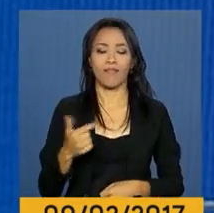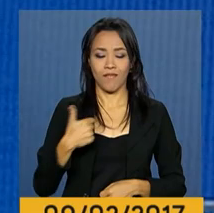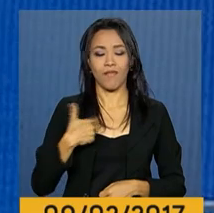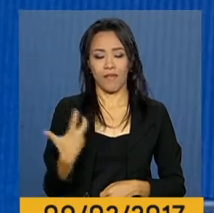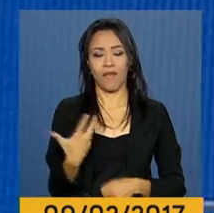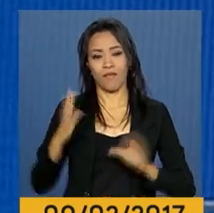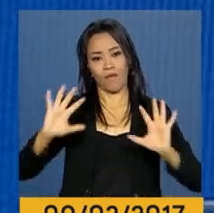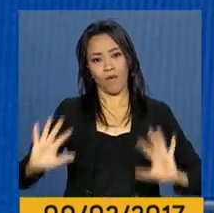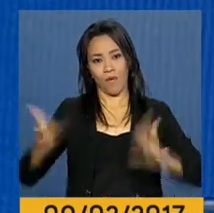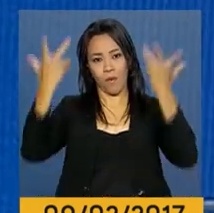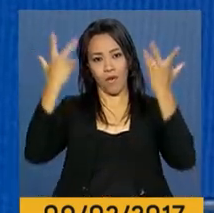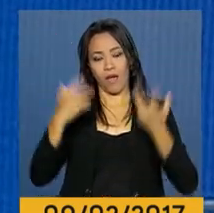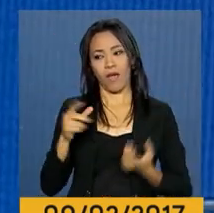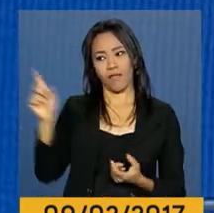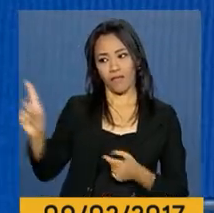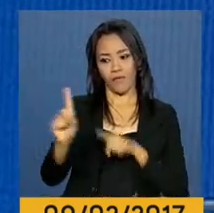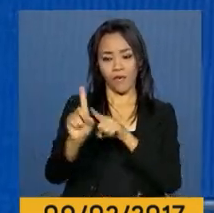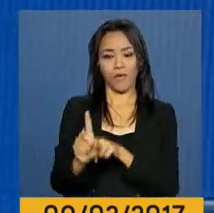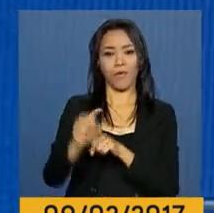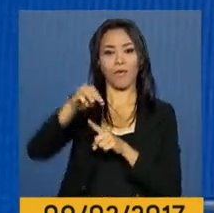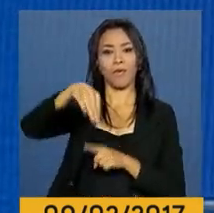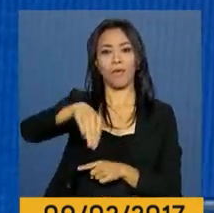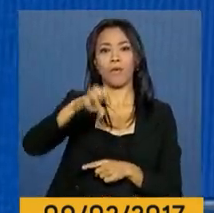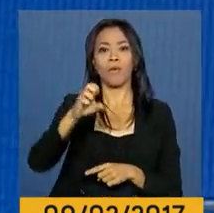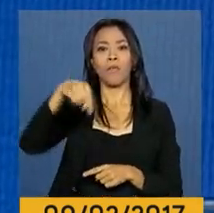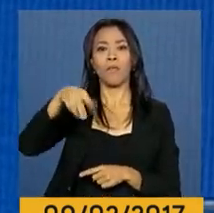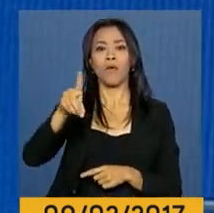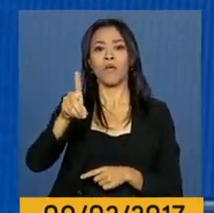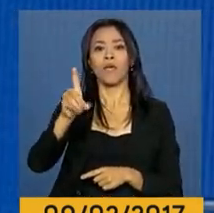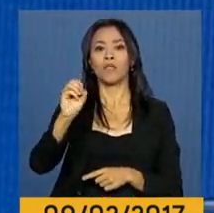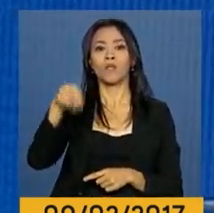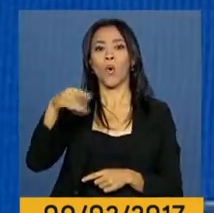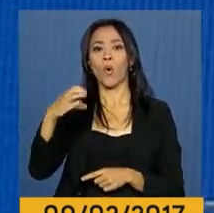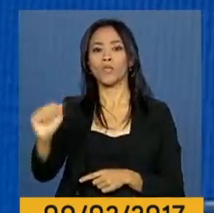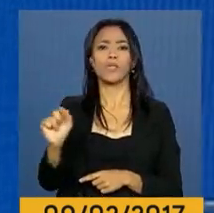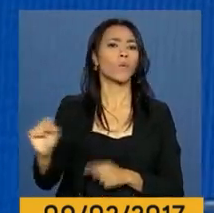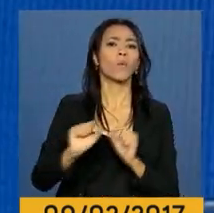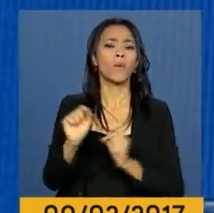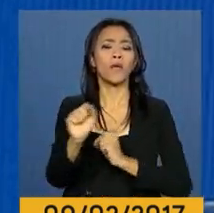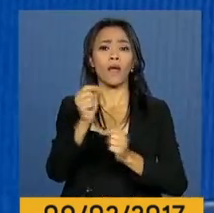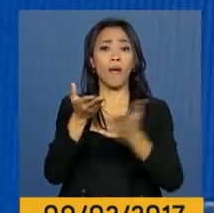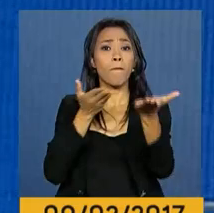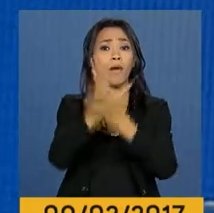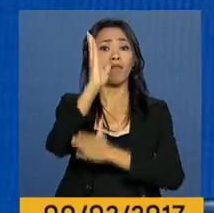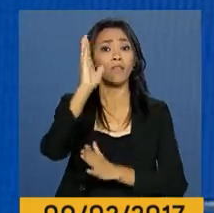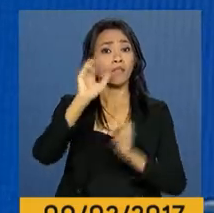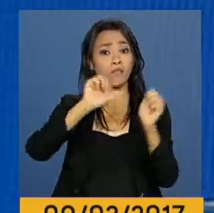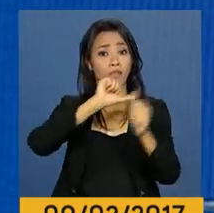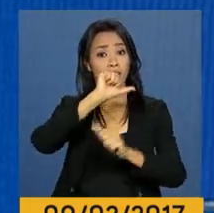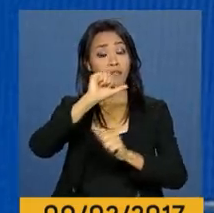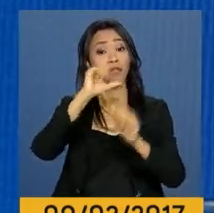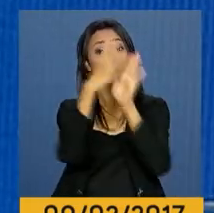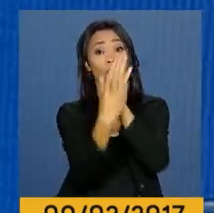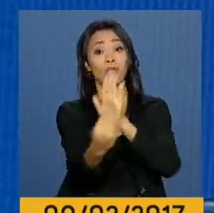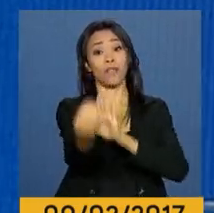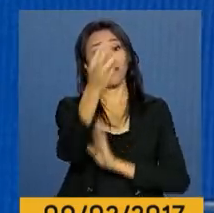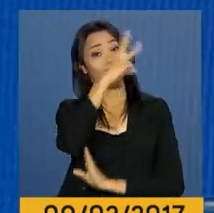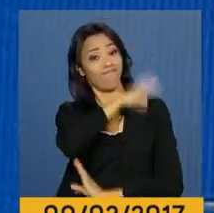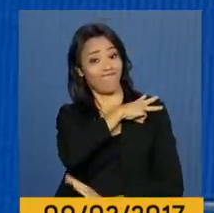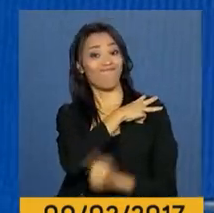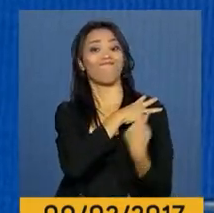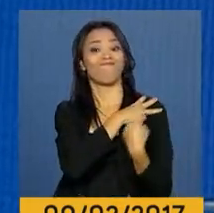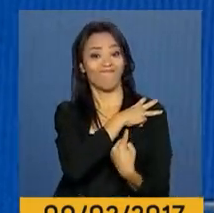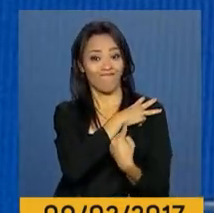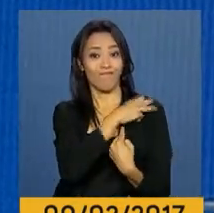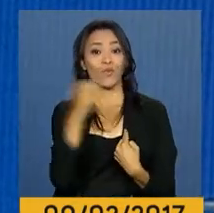com o Mendonça Filho aqui a aprovação da reforma do ensino médio vocês sabem que a primeira vez que eu fui